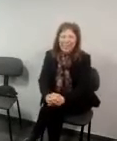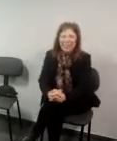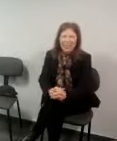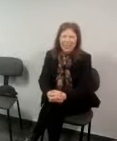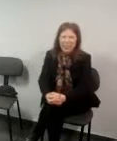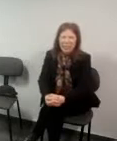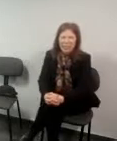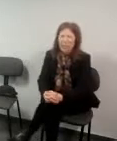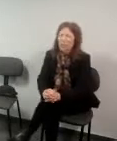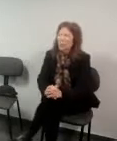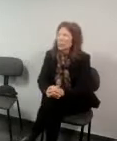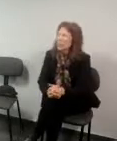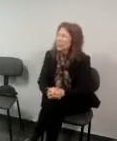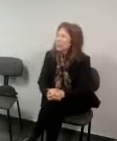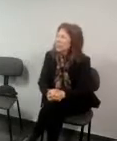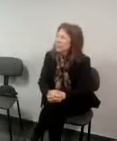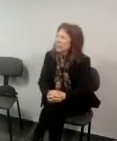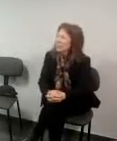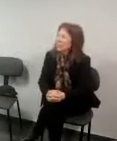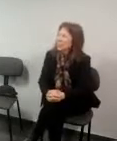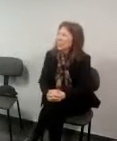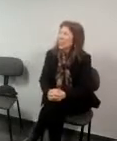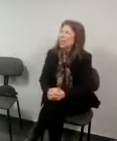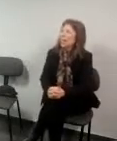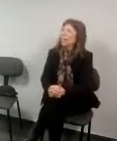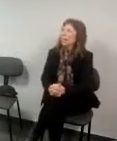Foi pegadinha, né? Olha, só para vocês estarem só para ver se está